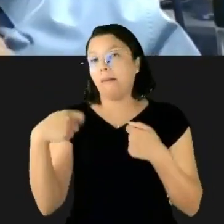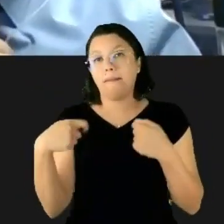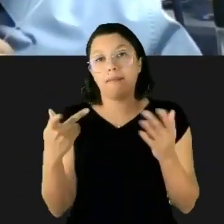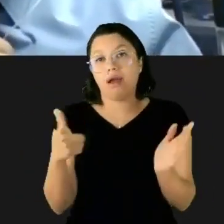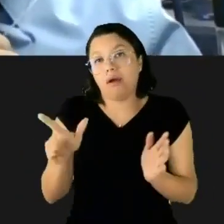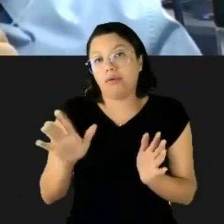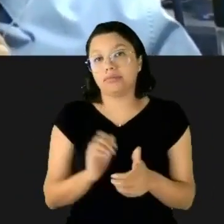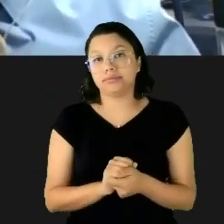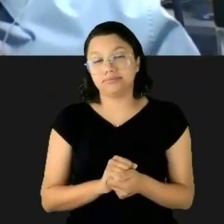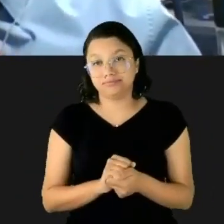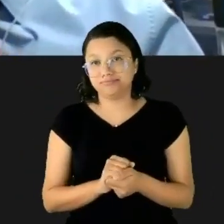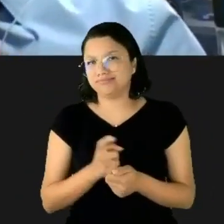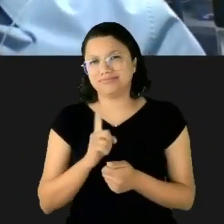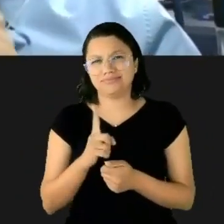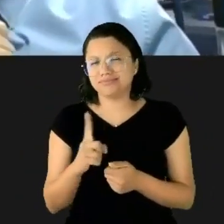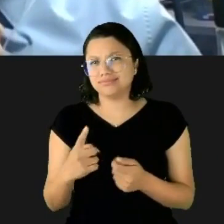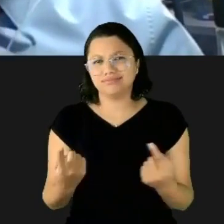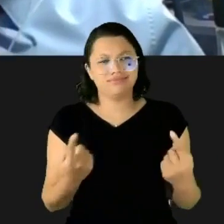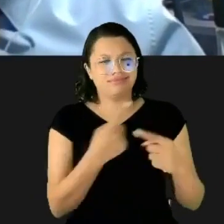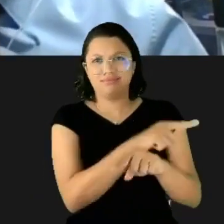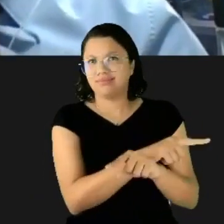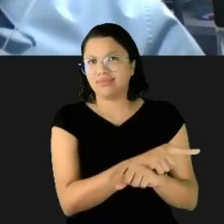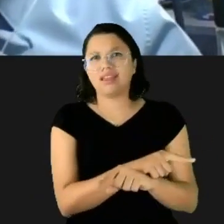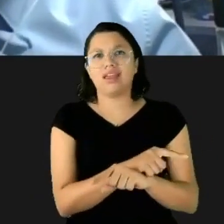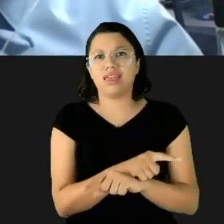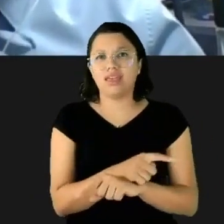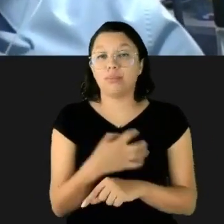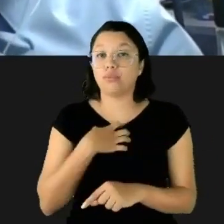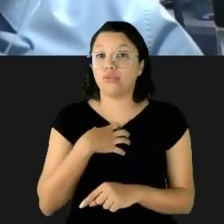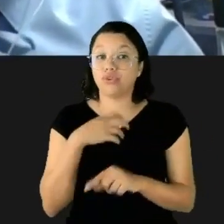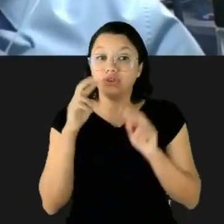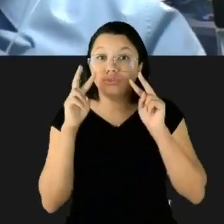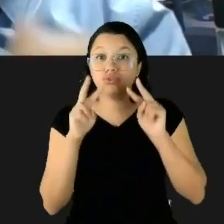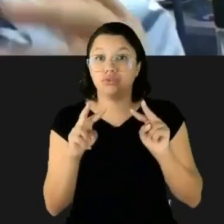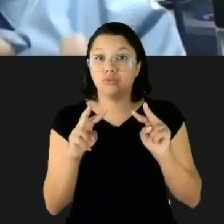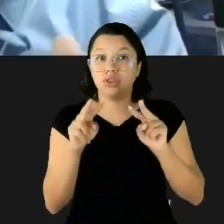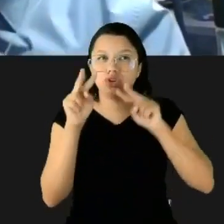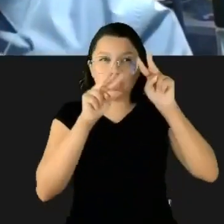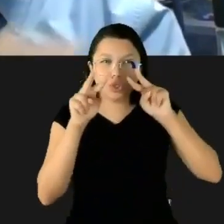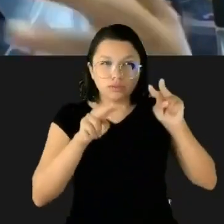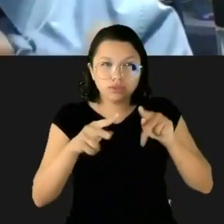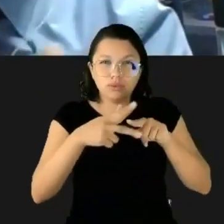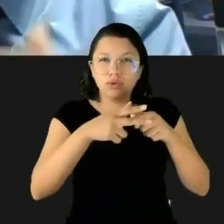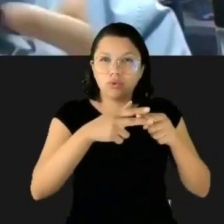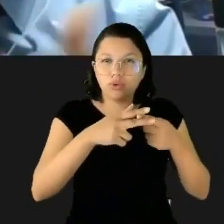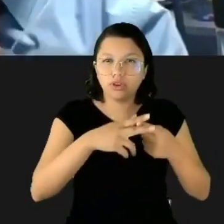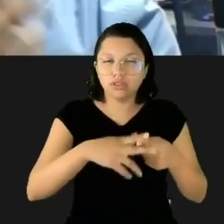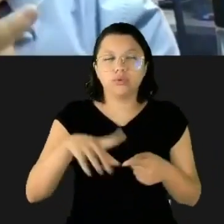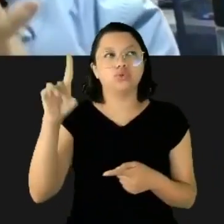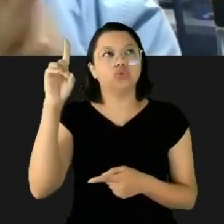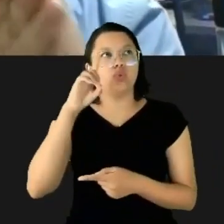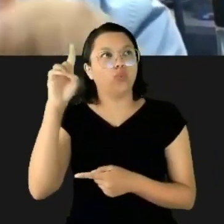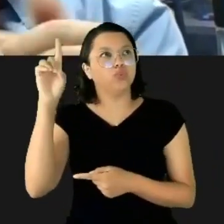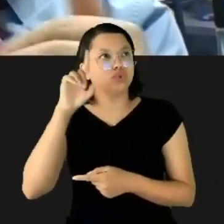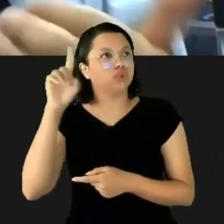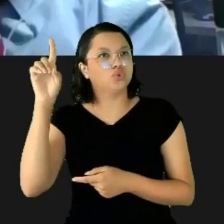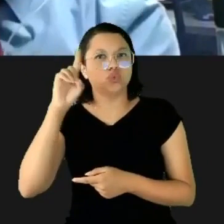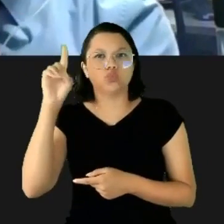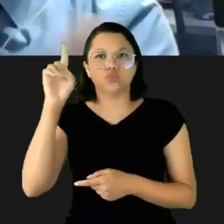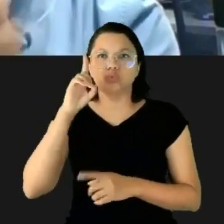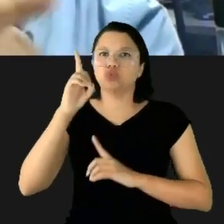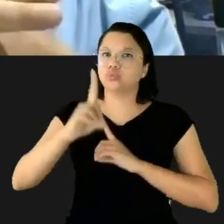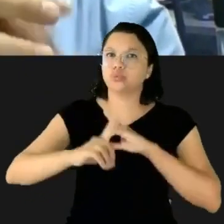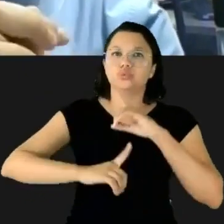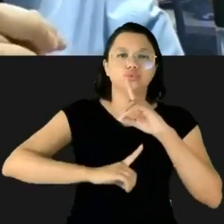Ao contrário, meu modo de ver, inspeção e correção é uma questão diária, você precisa olhar todo dia ali. Então,